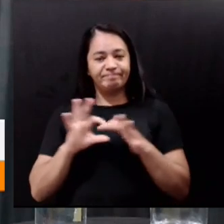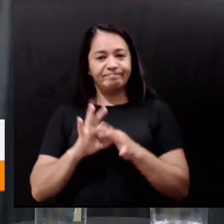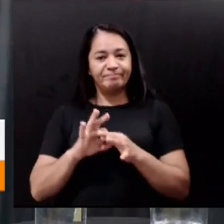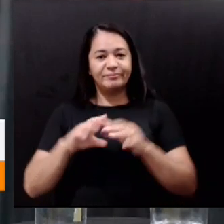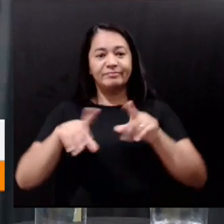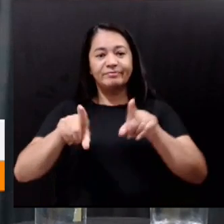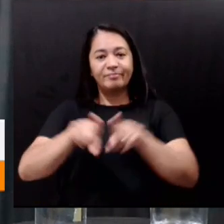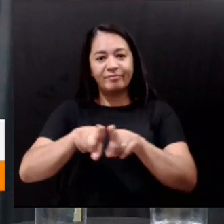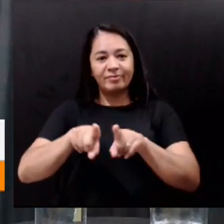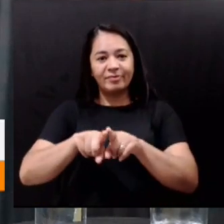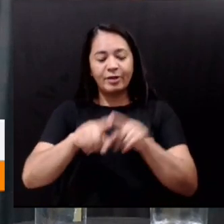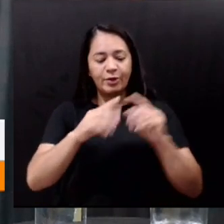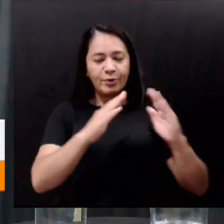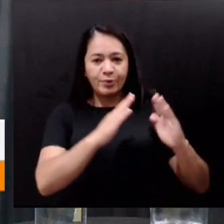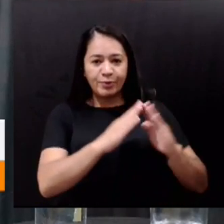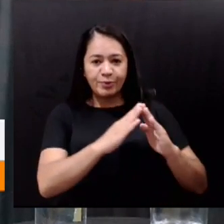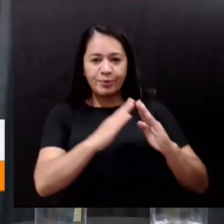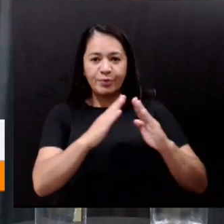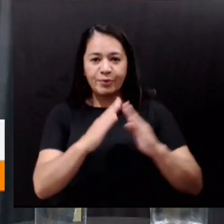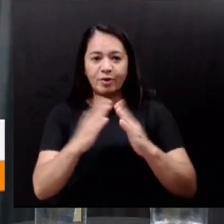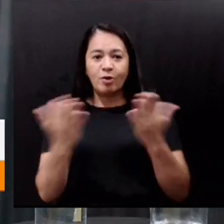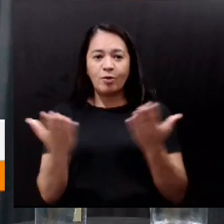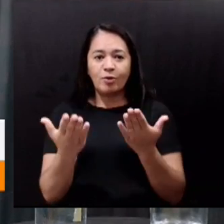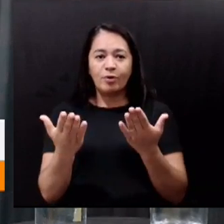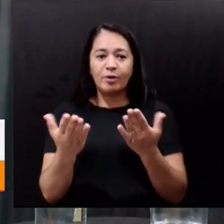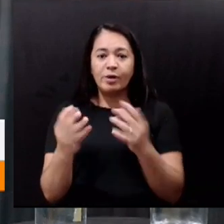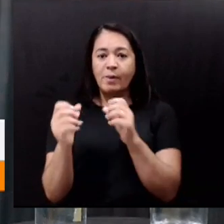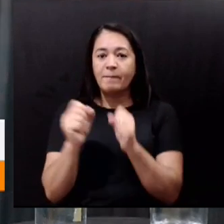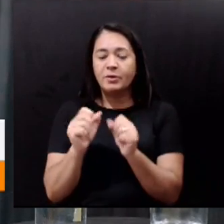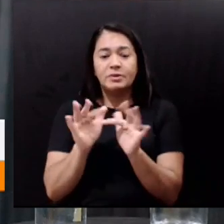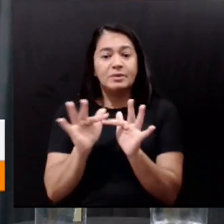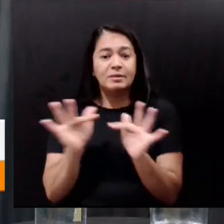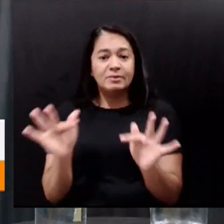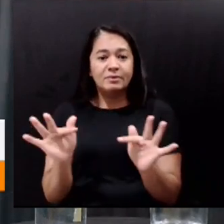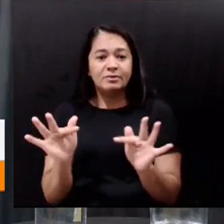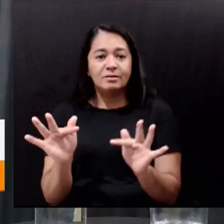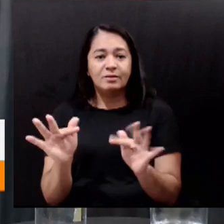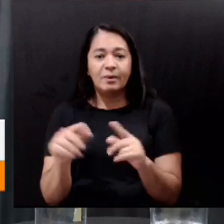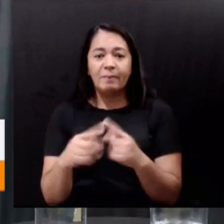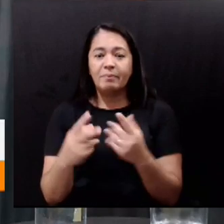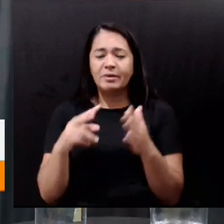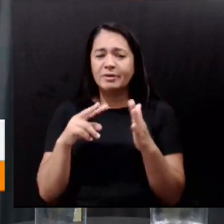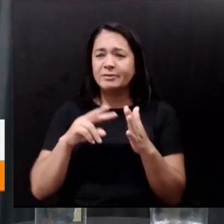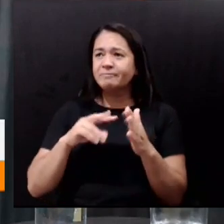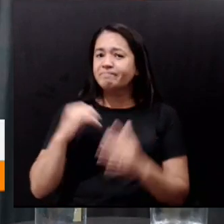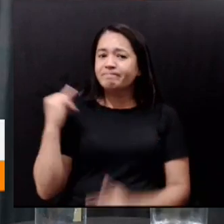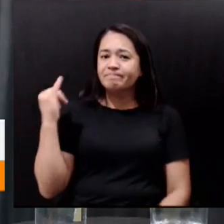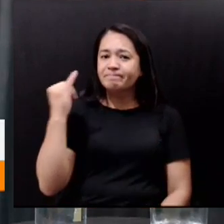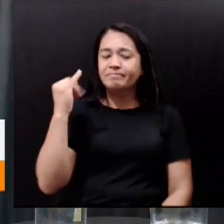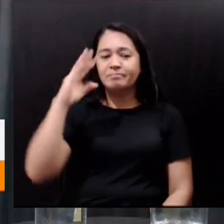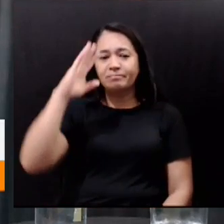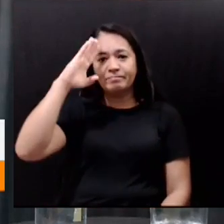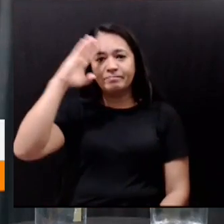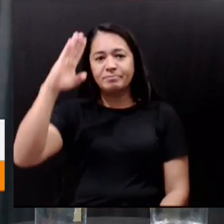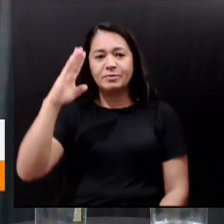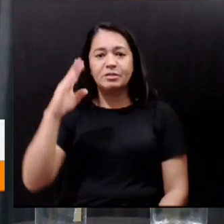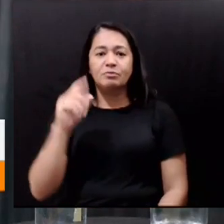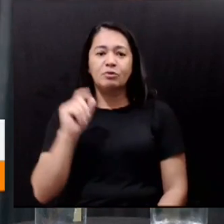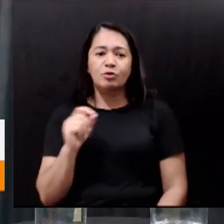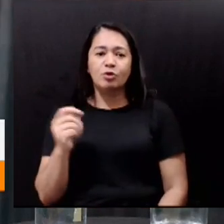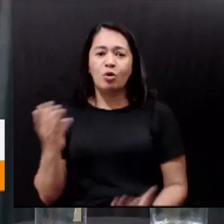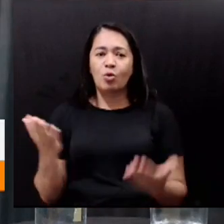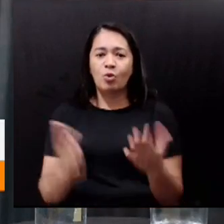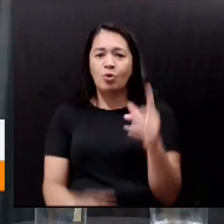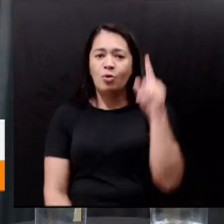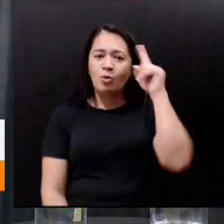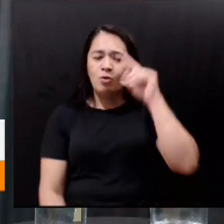vizinhos, que é o nosso tema de hoje, essa coisa que pode ser mais simples, mas que é muito significativa, principalmente tendo em vista esse movimento